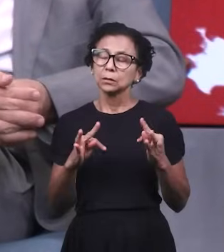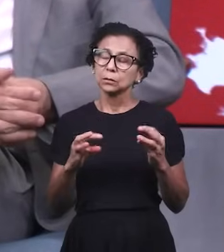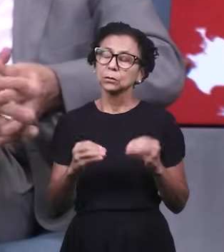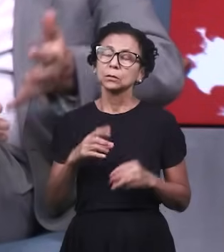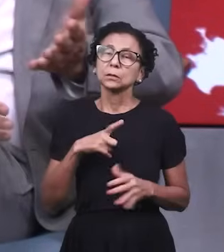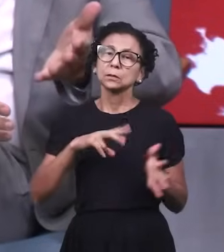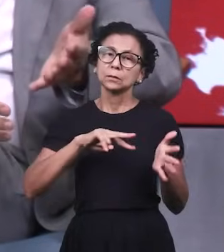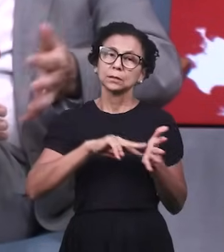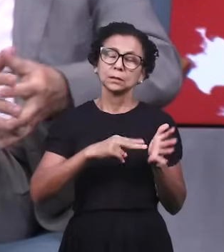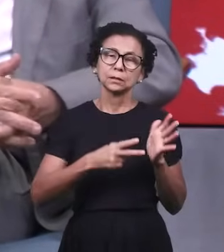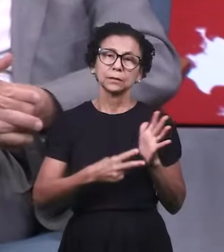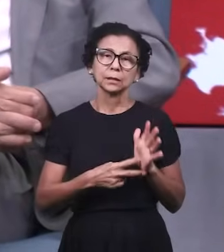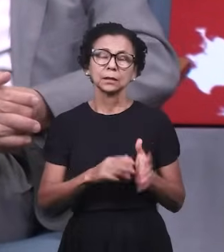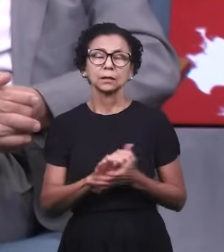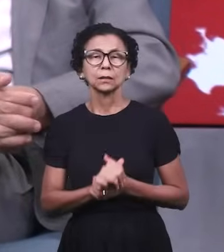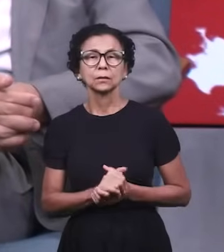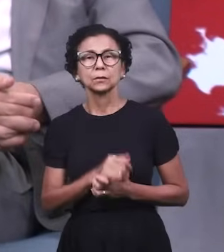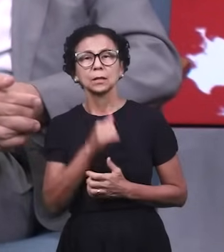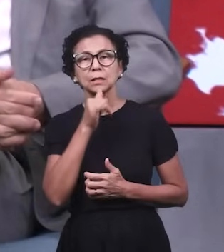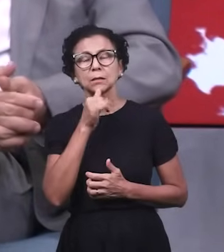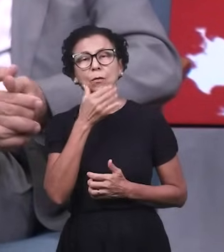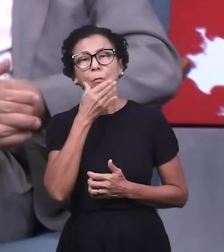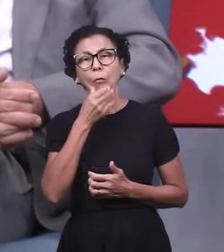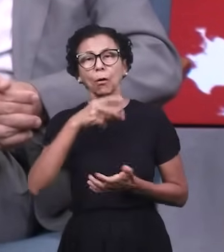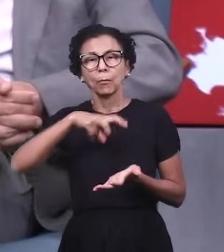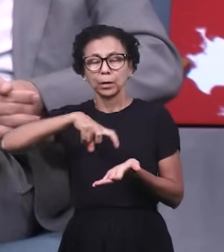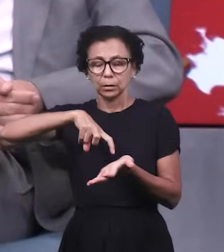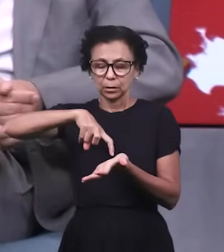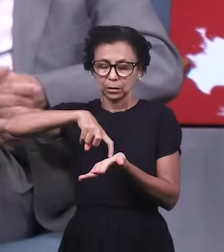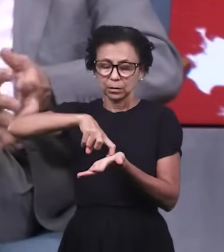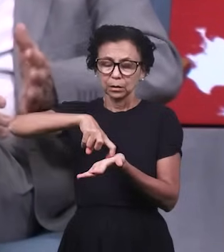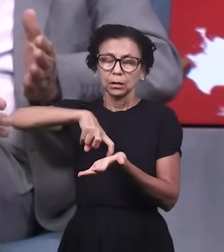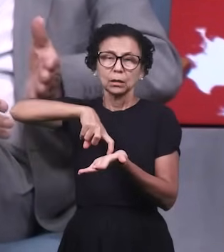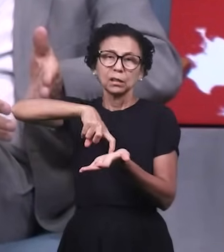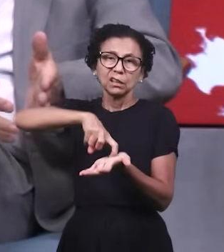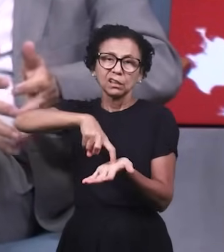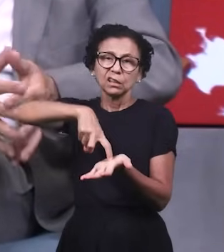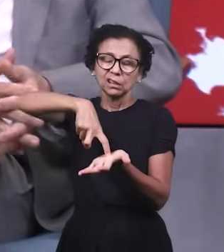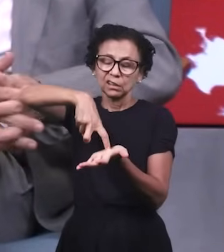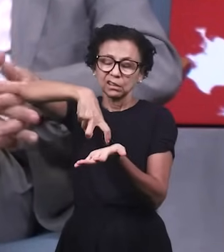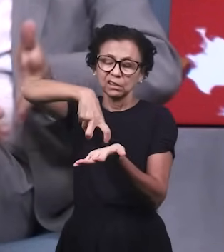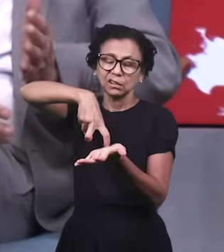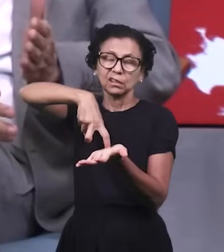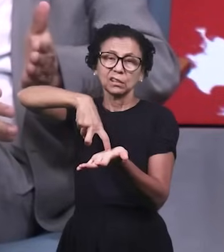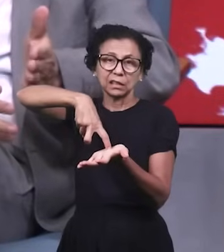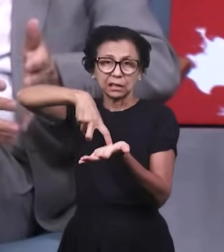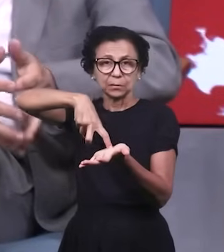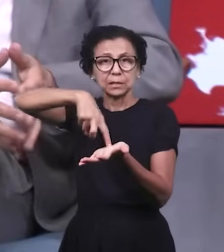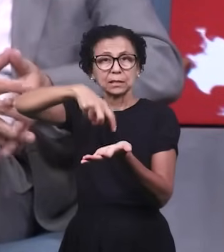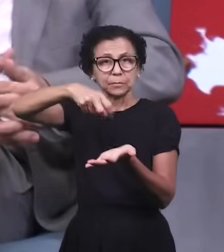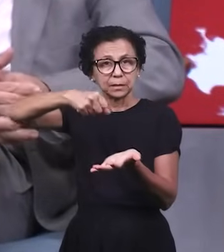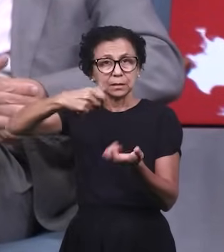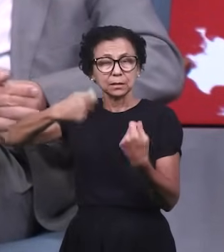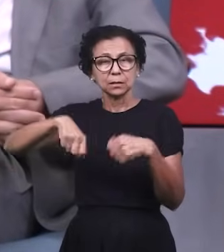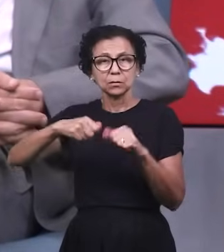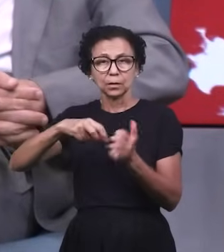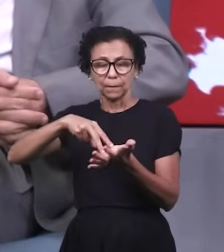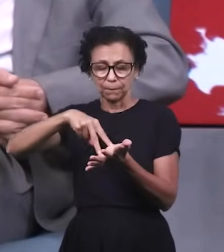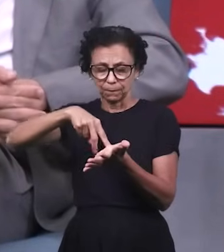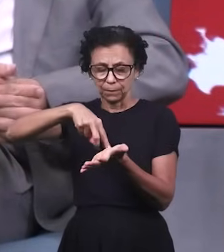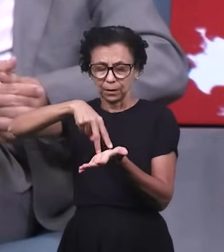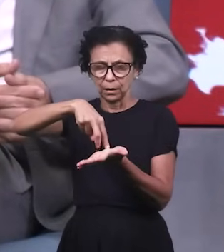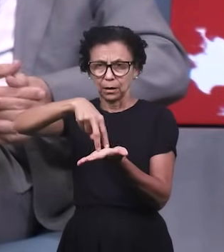têm. O coxo, não é? Por quê? Tem que andar firme, Jesus está mostrando